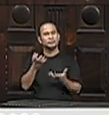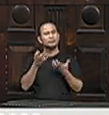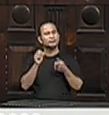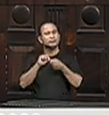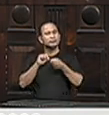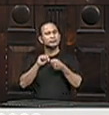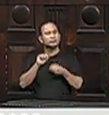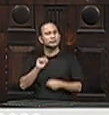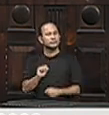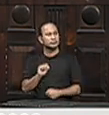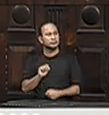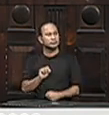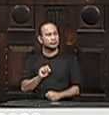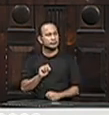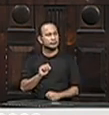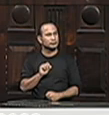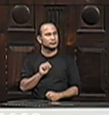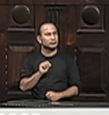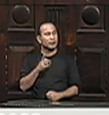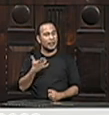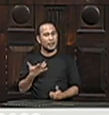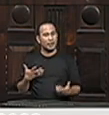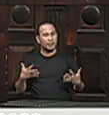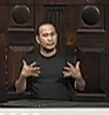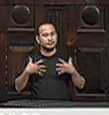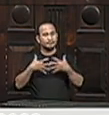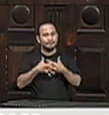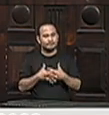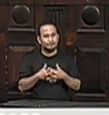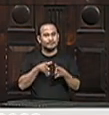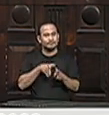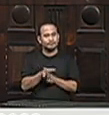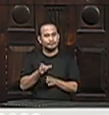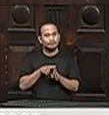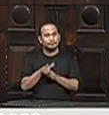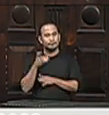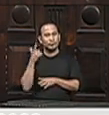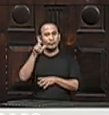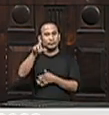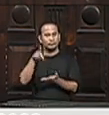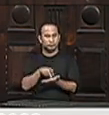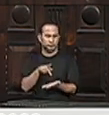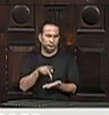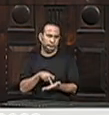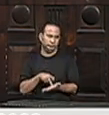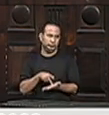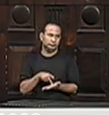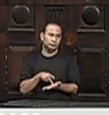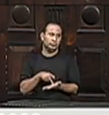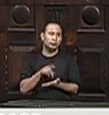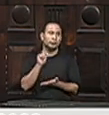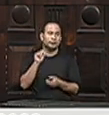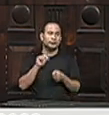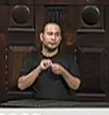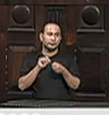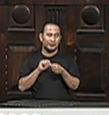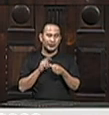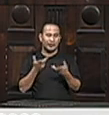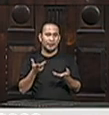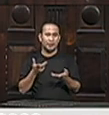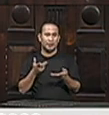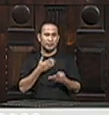embate político entre capital e trabalho, e que o governo sempre, mesmo quando há acordo no Conselho Estadual